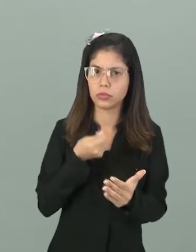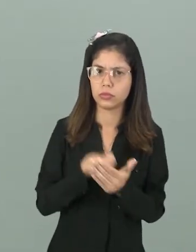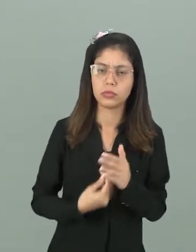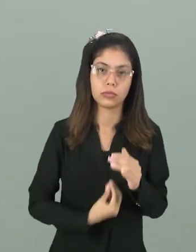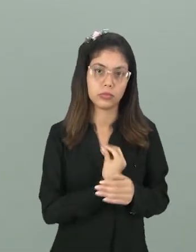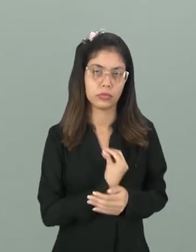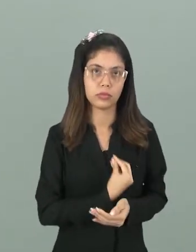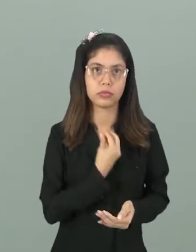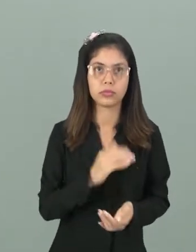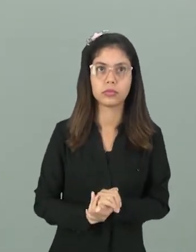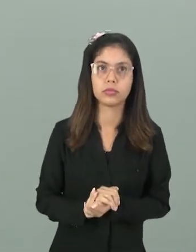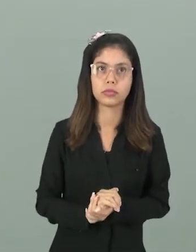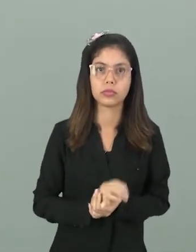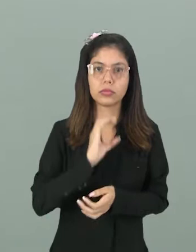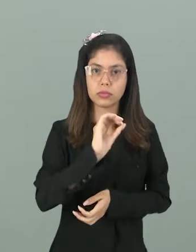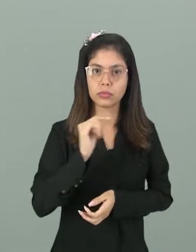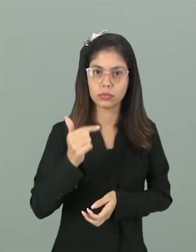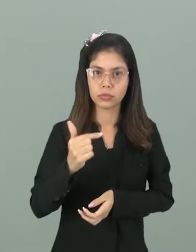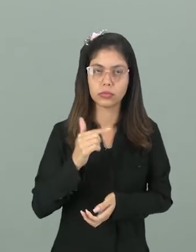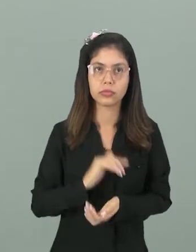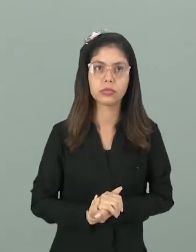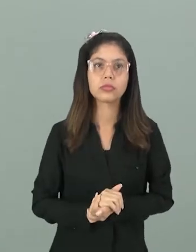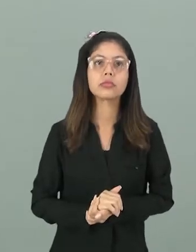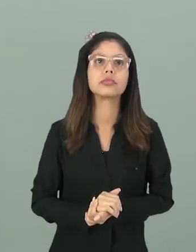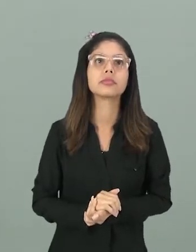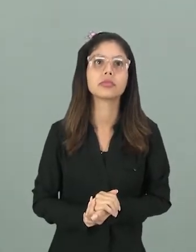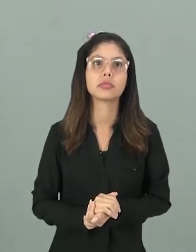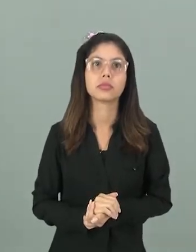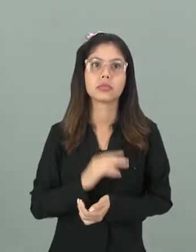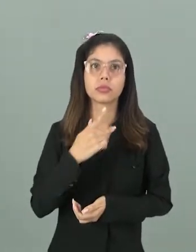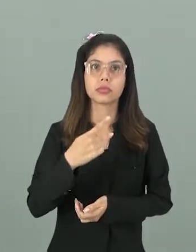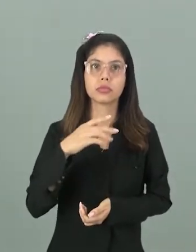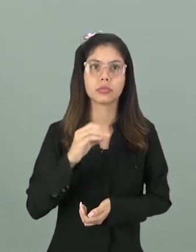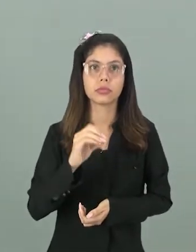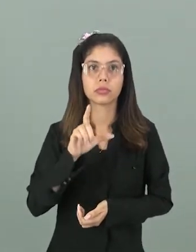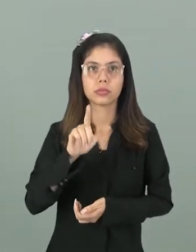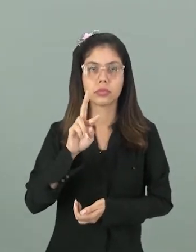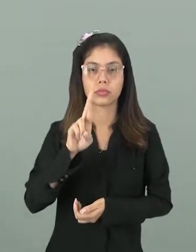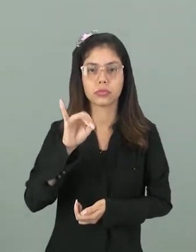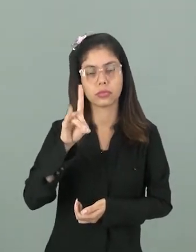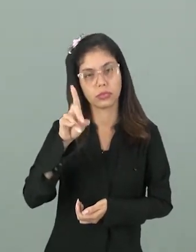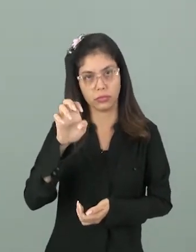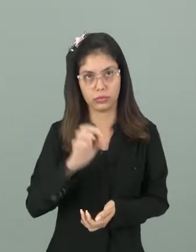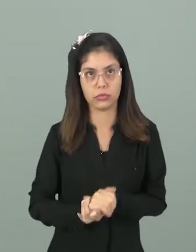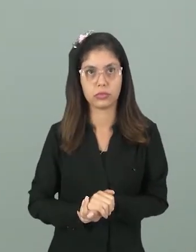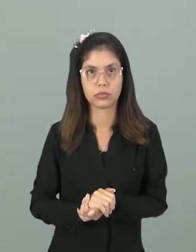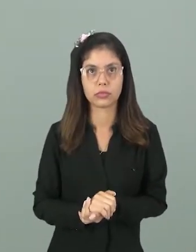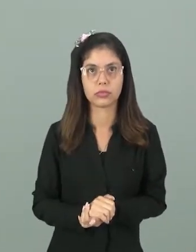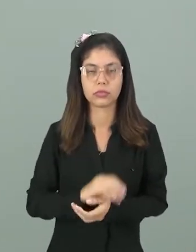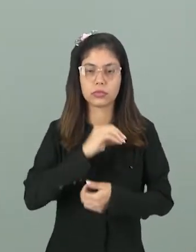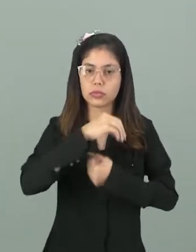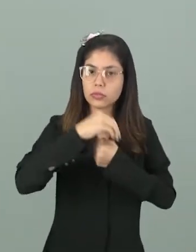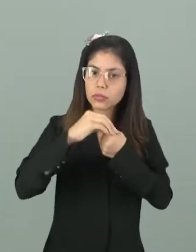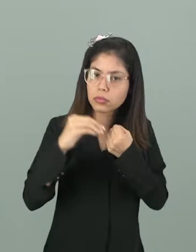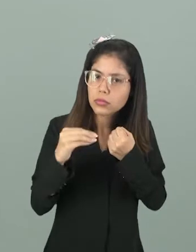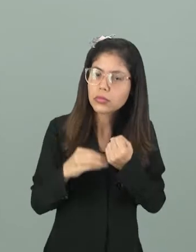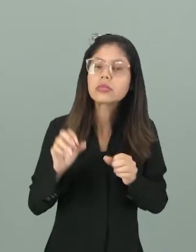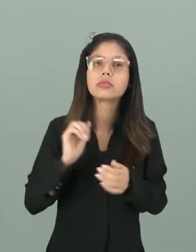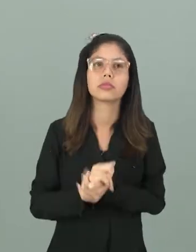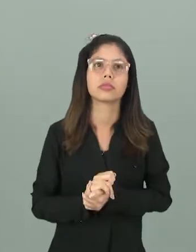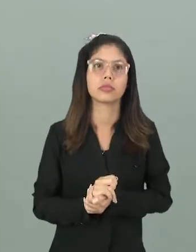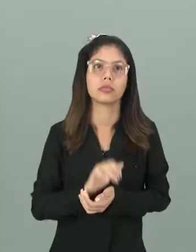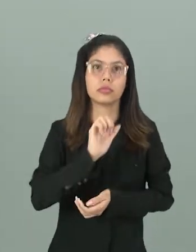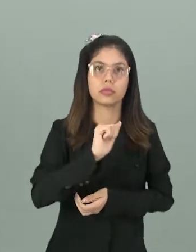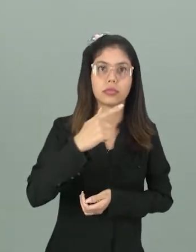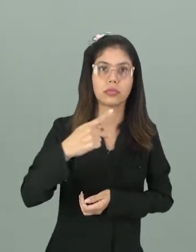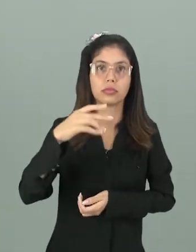da presença de oxigênio. A polaridade já vai ser quando as moléculas são classificadas aí em